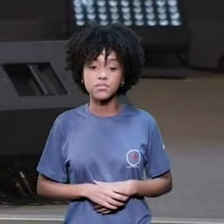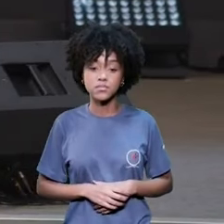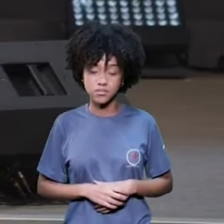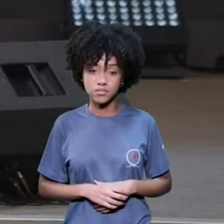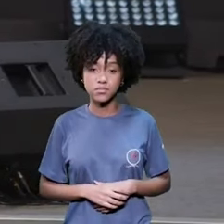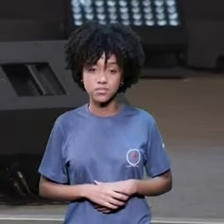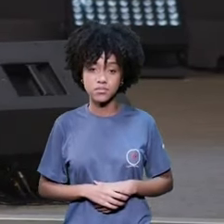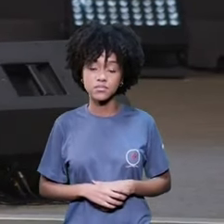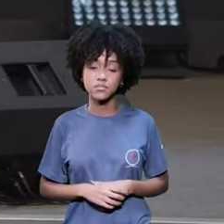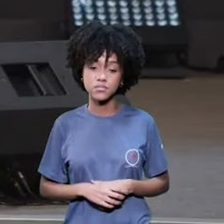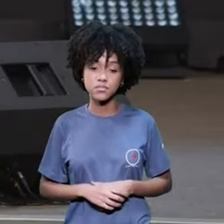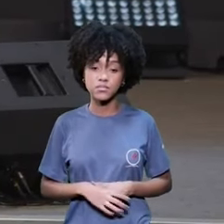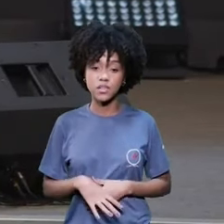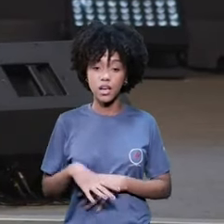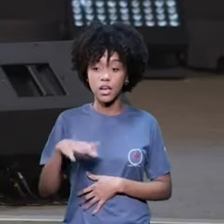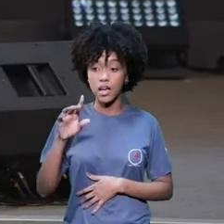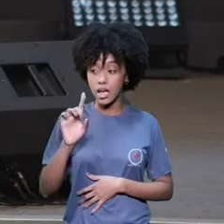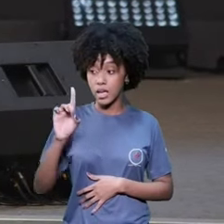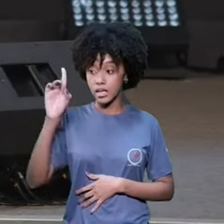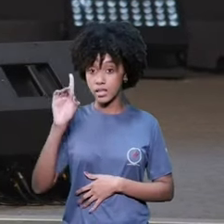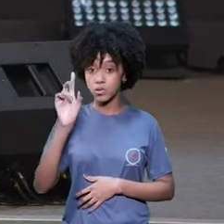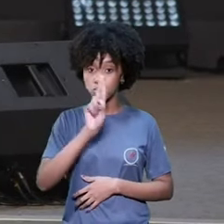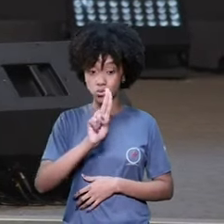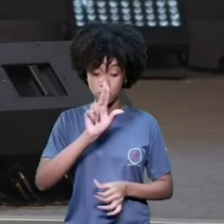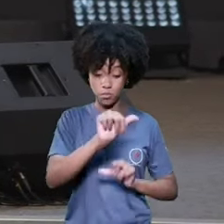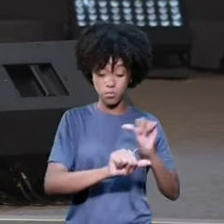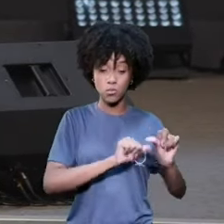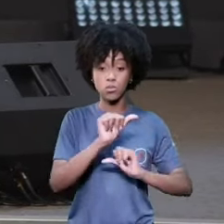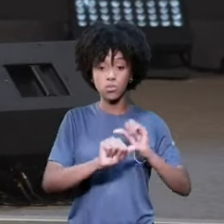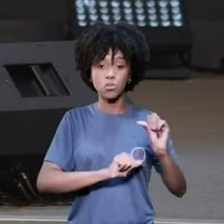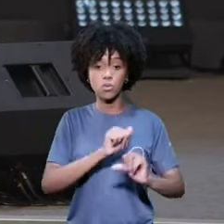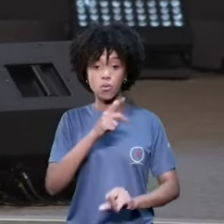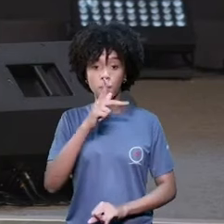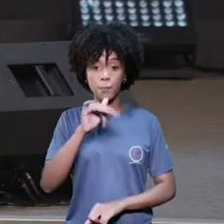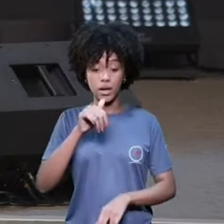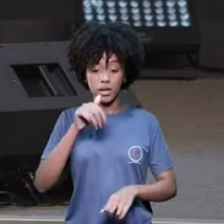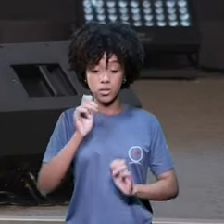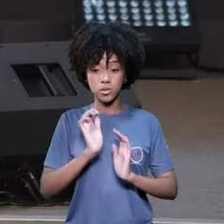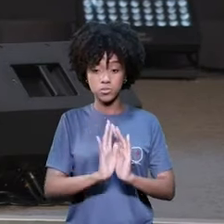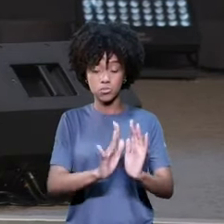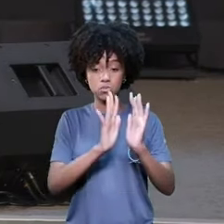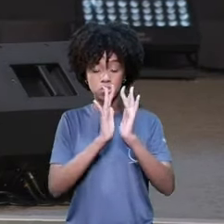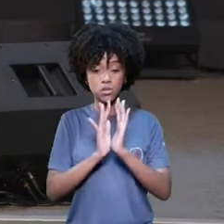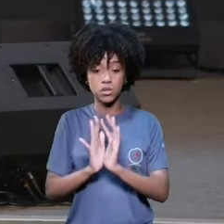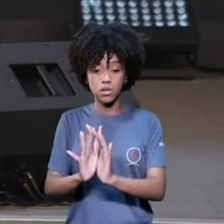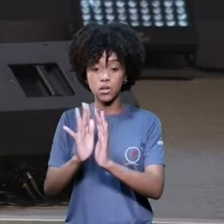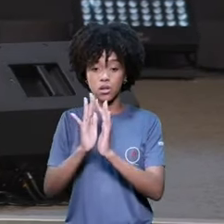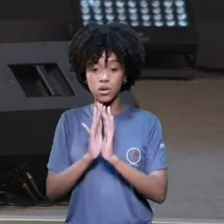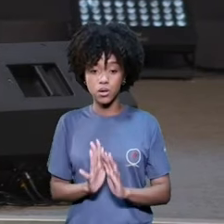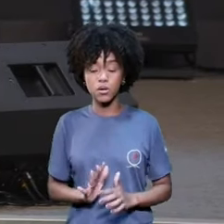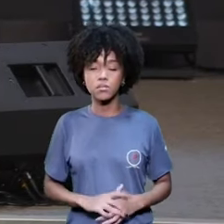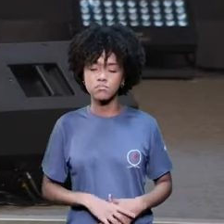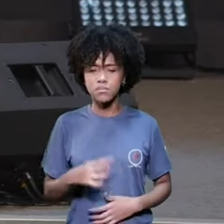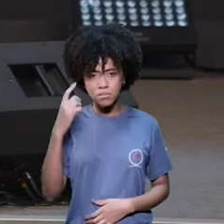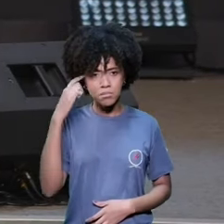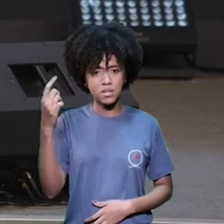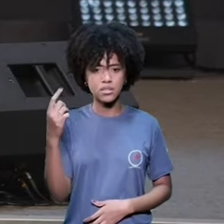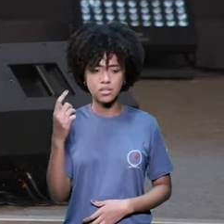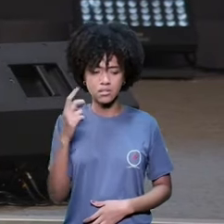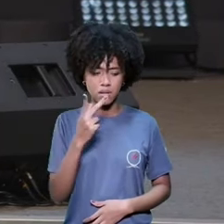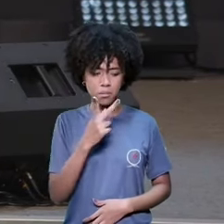você conhece. Aí Deus trocou o nome do cara, botou o nome dele de pai de multidão. Você imagina alguém falando para ele de manhã: bom dia, pai de multidão. Mas ele não tem